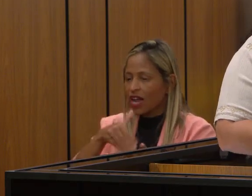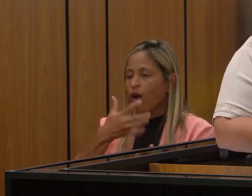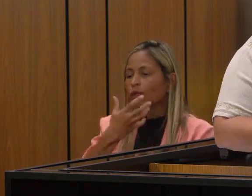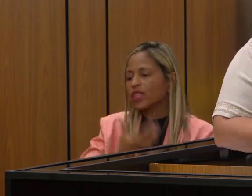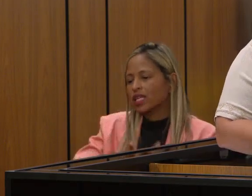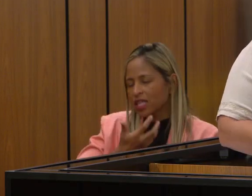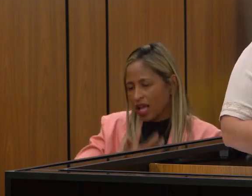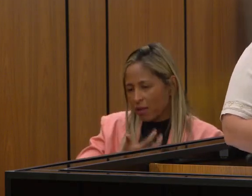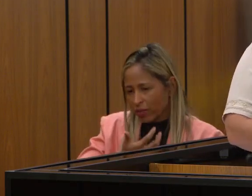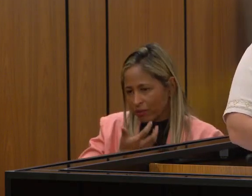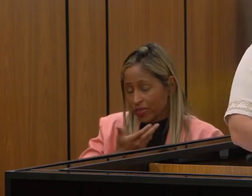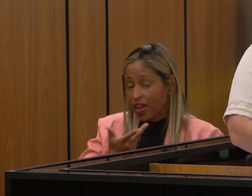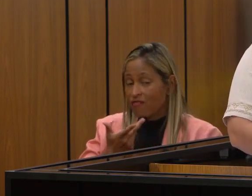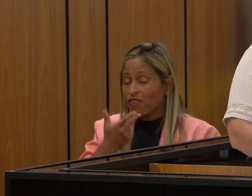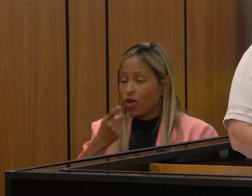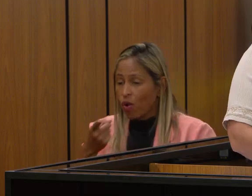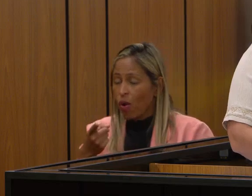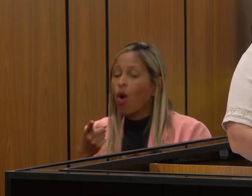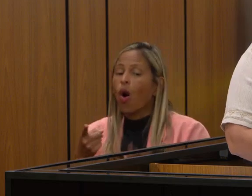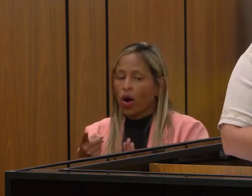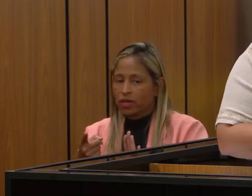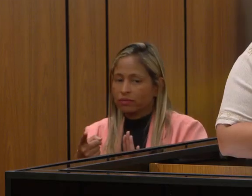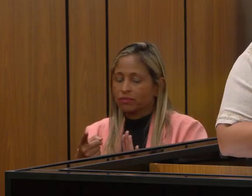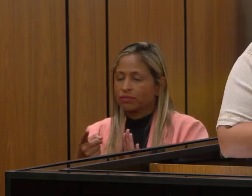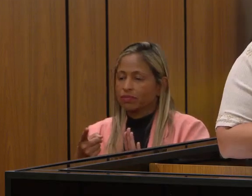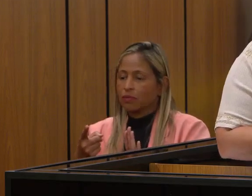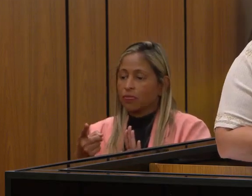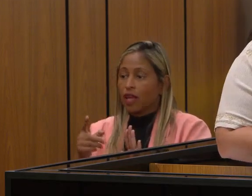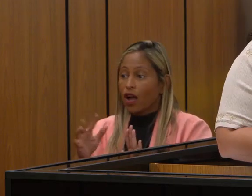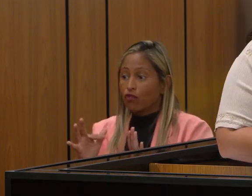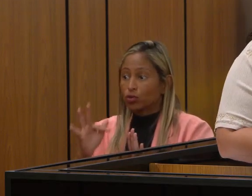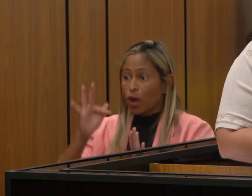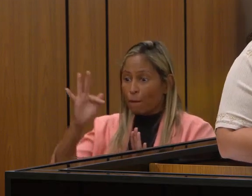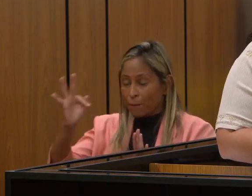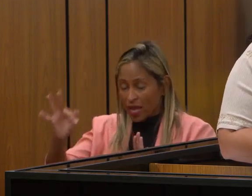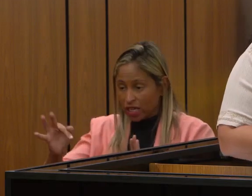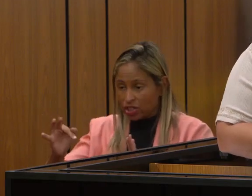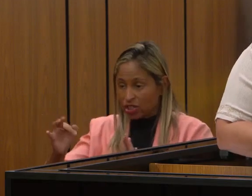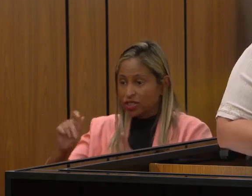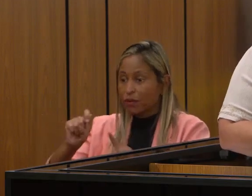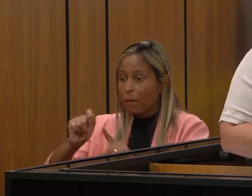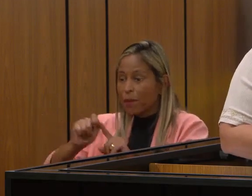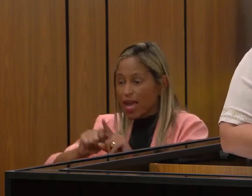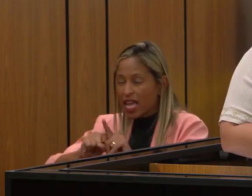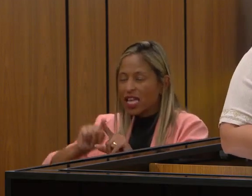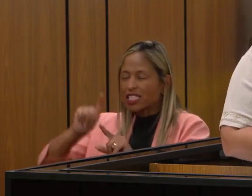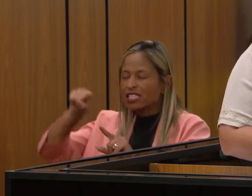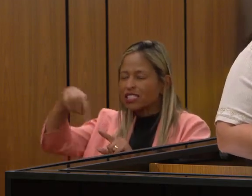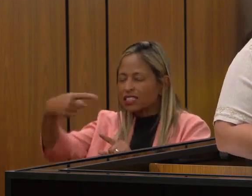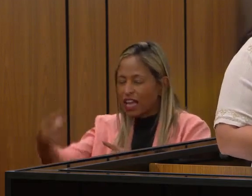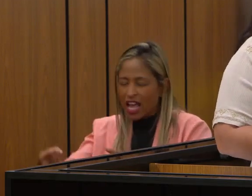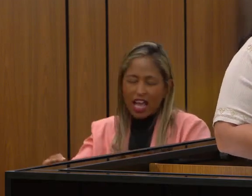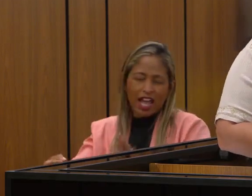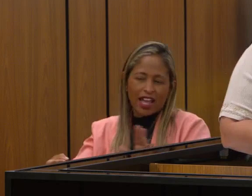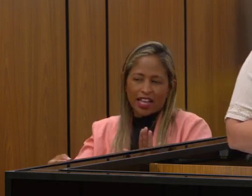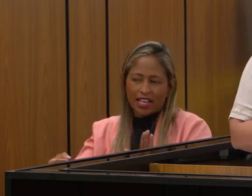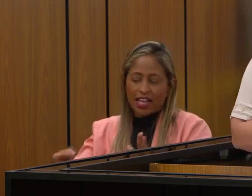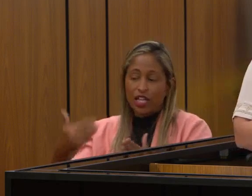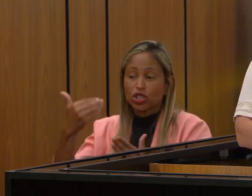aí eles falaram que ia ter uma Black Friday no negócio assim né É É